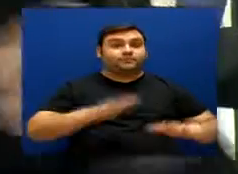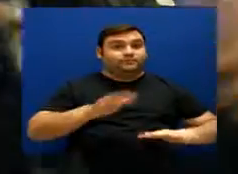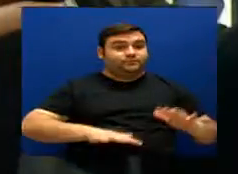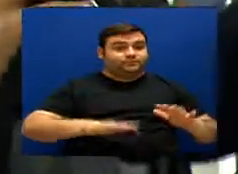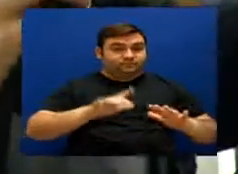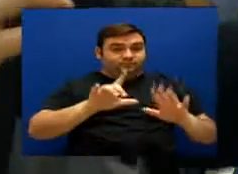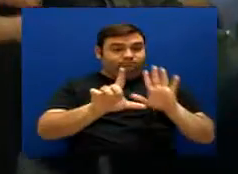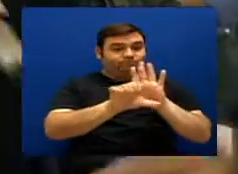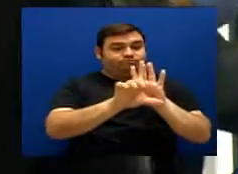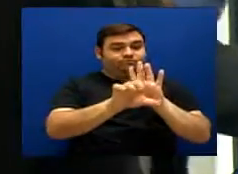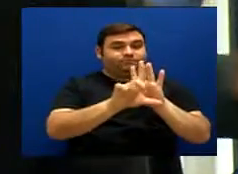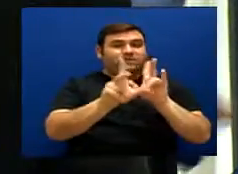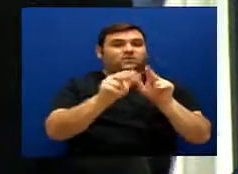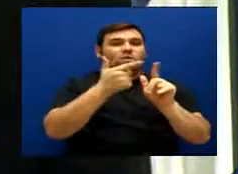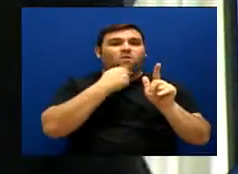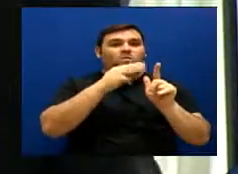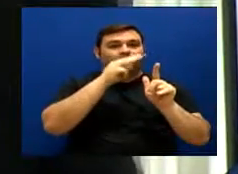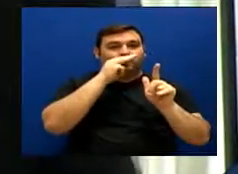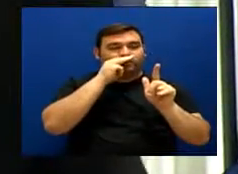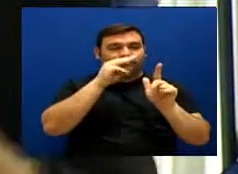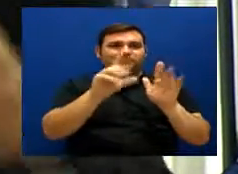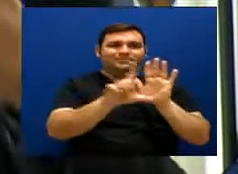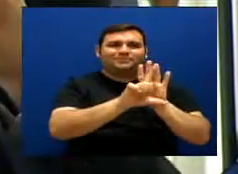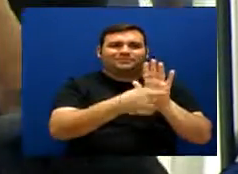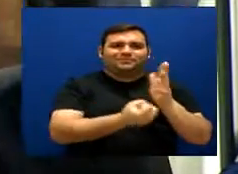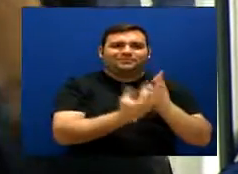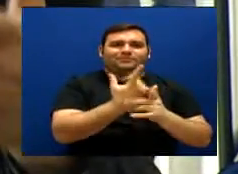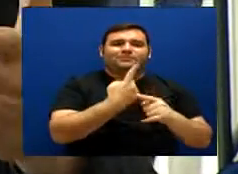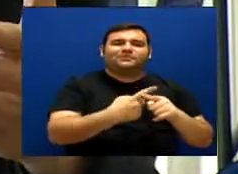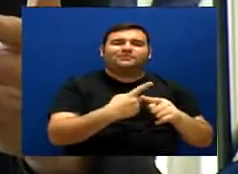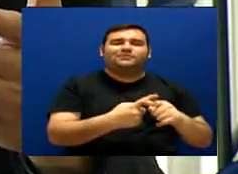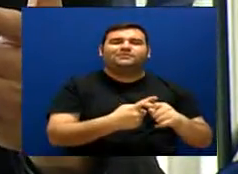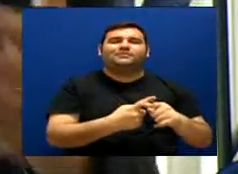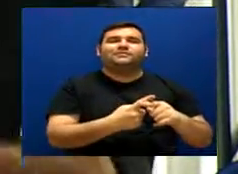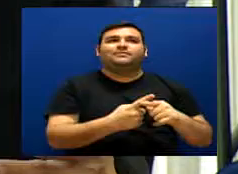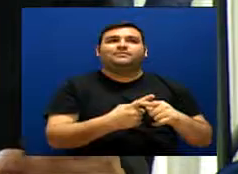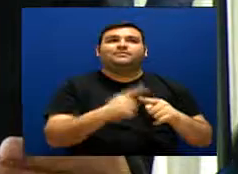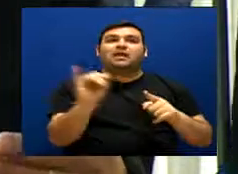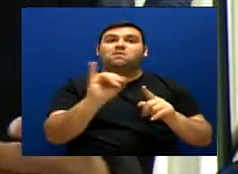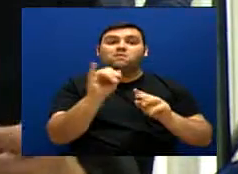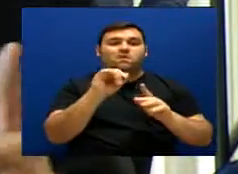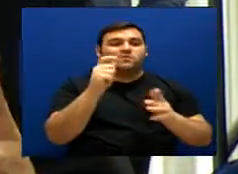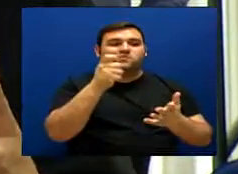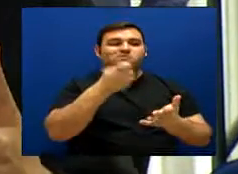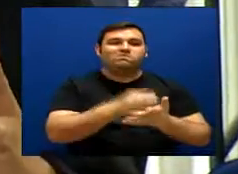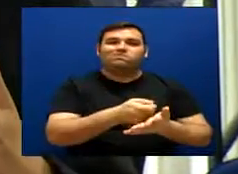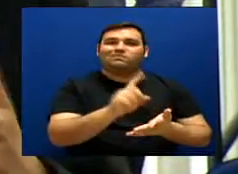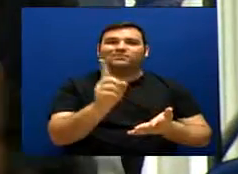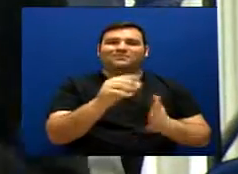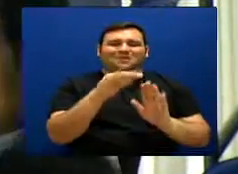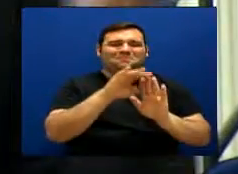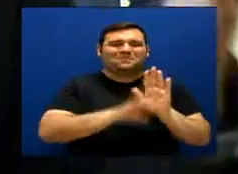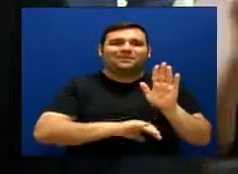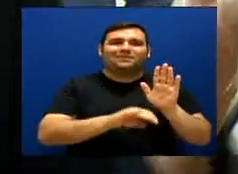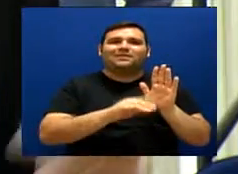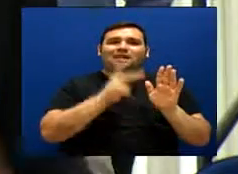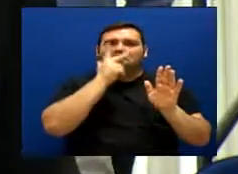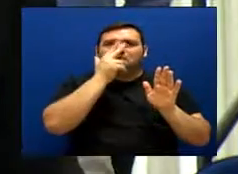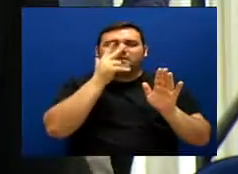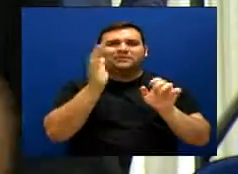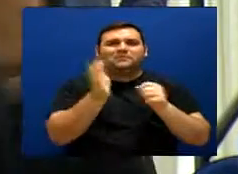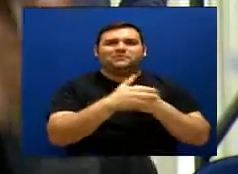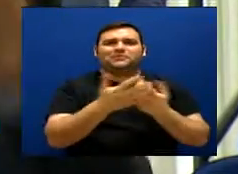uma lei como essa do engenheiro Martinez, que concede isenção tributária, parece que se